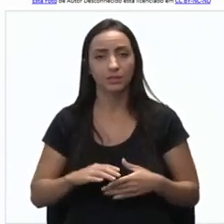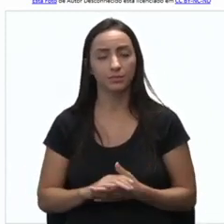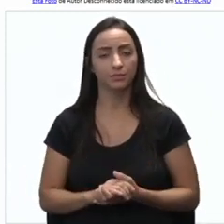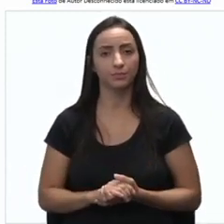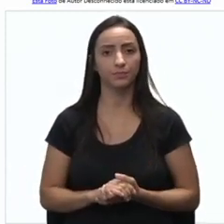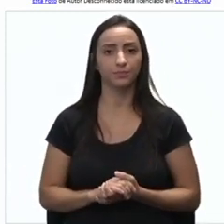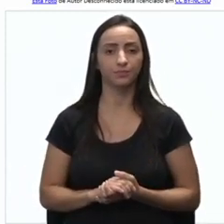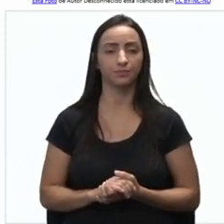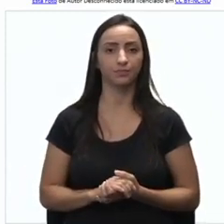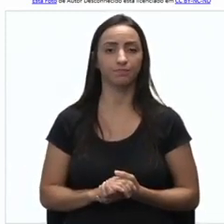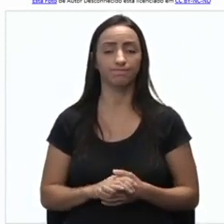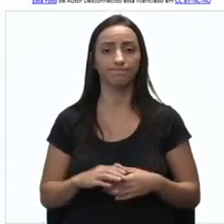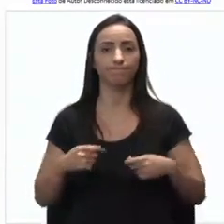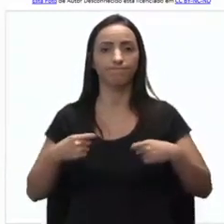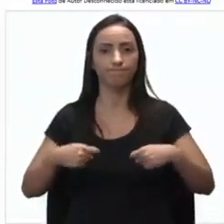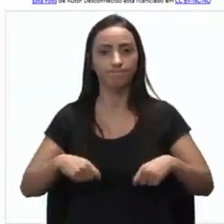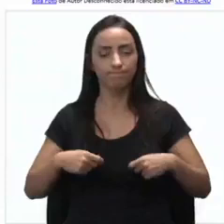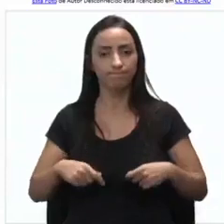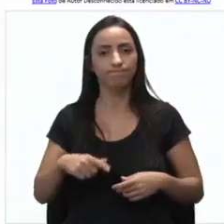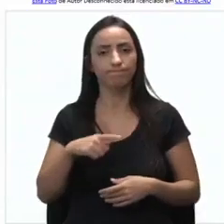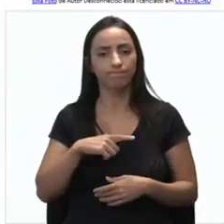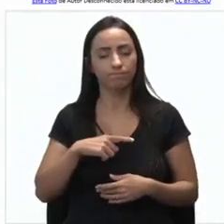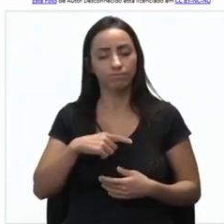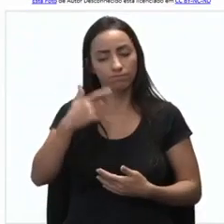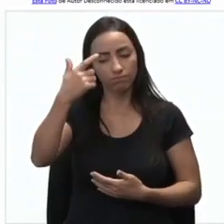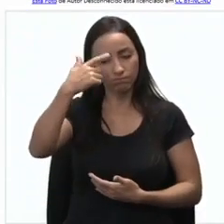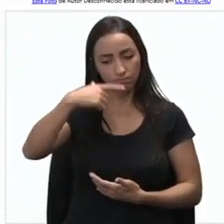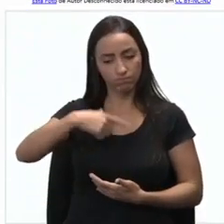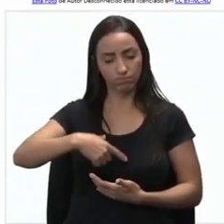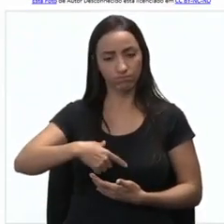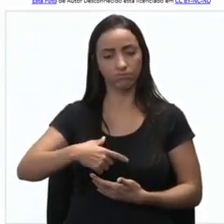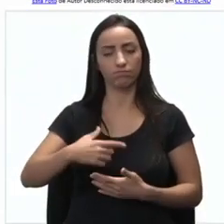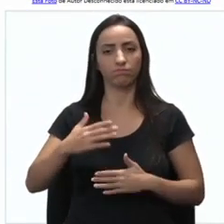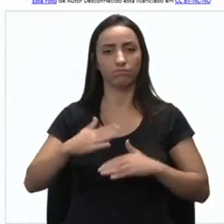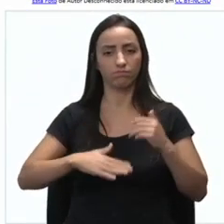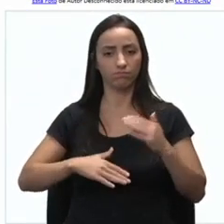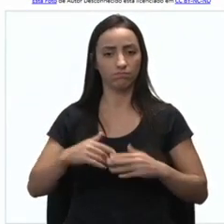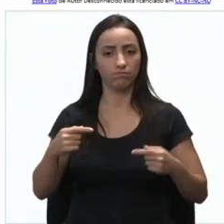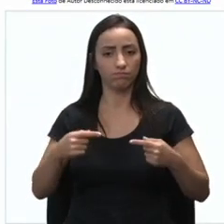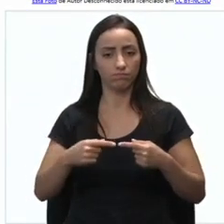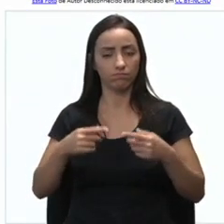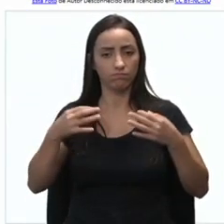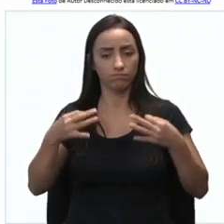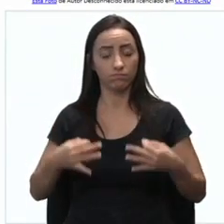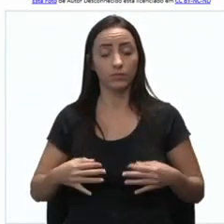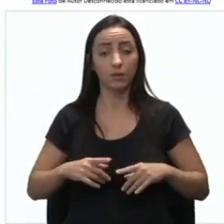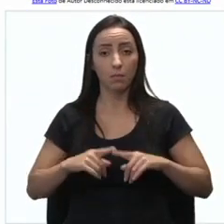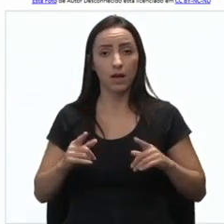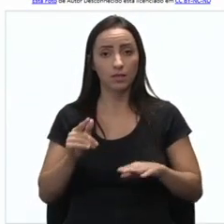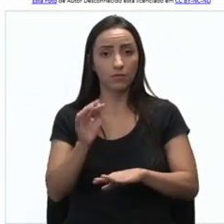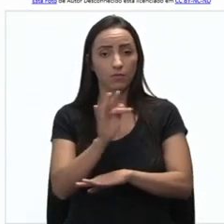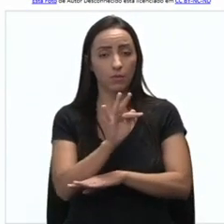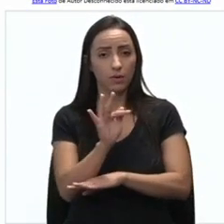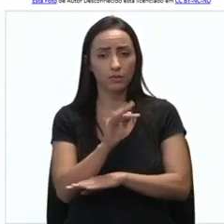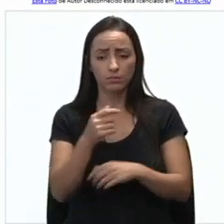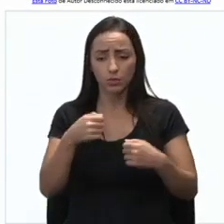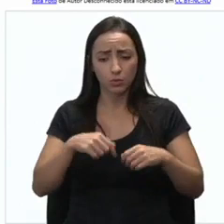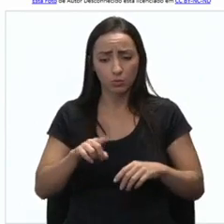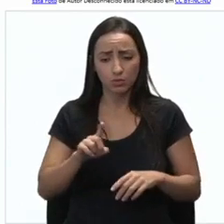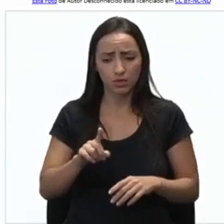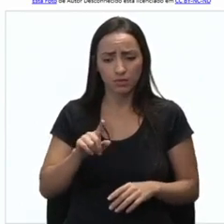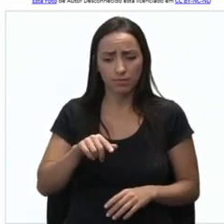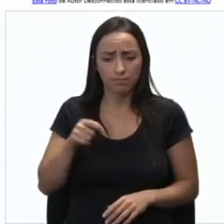Então, precisa ter uma conduta realmente apropriada. Só que essa formalidade, ela não precisa o quê?